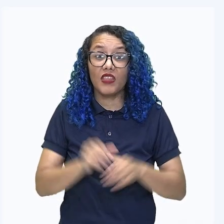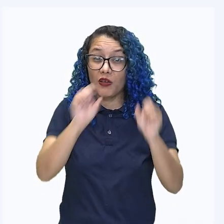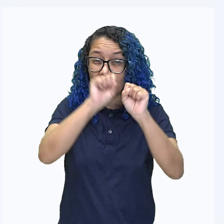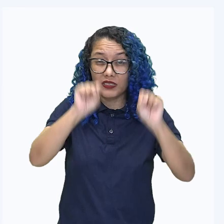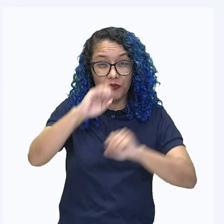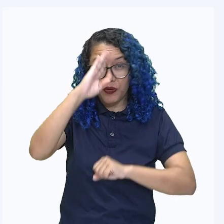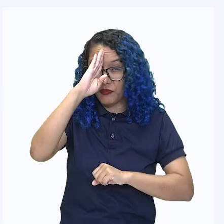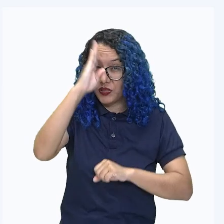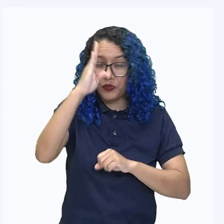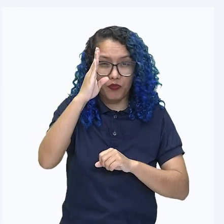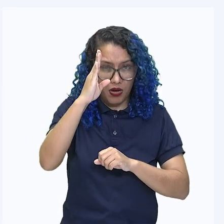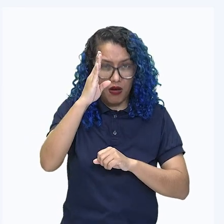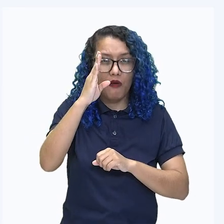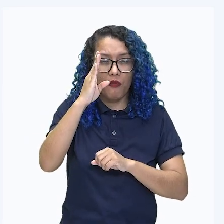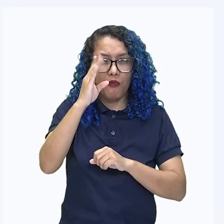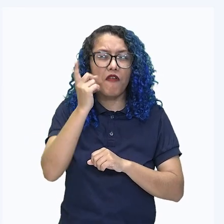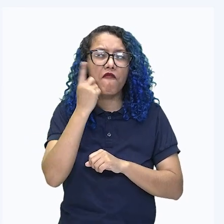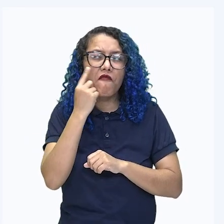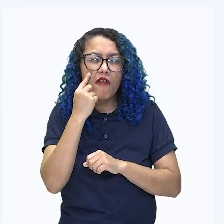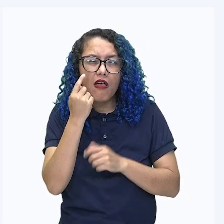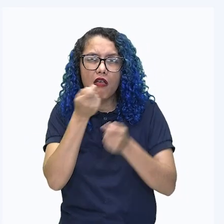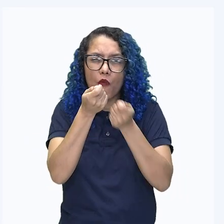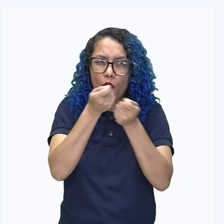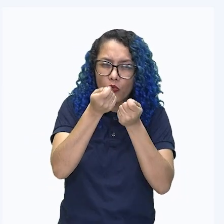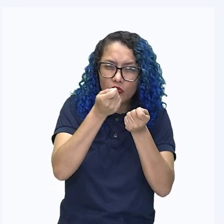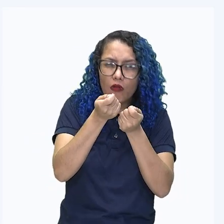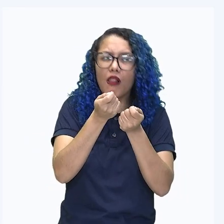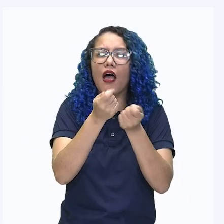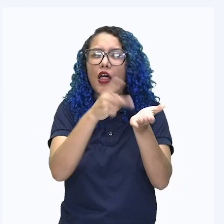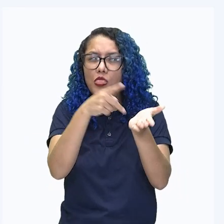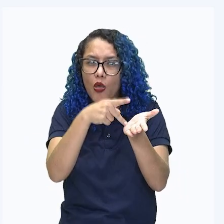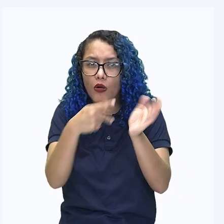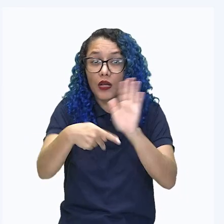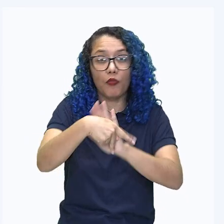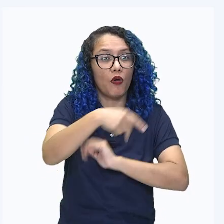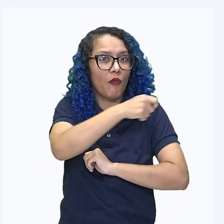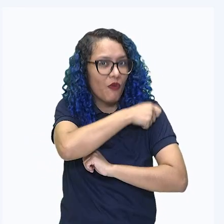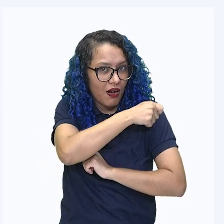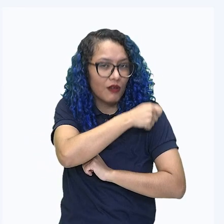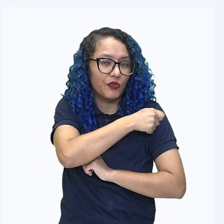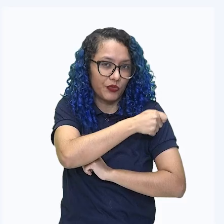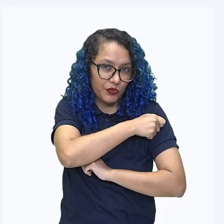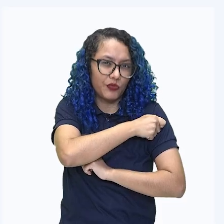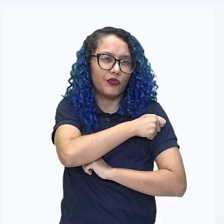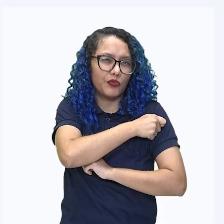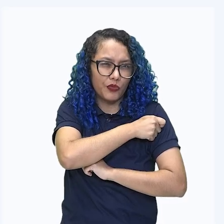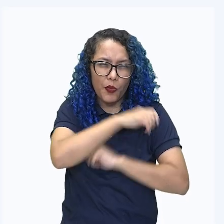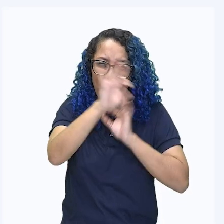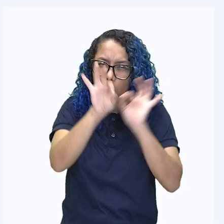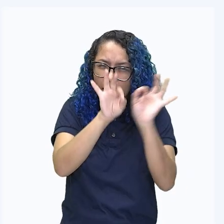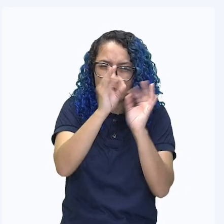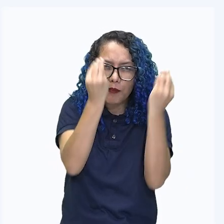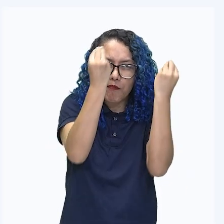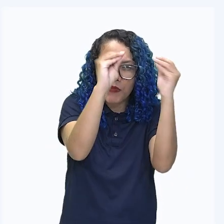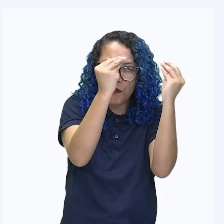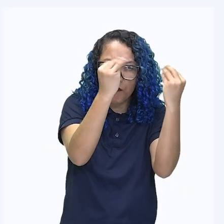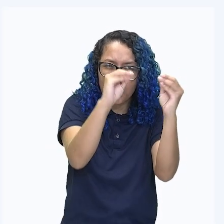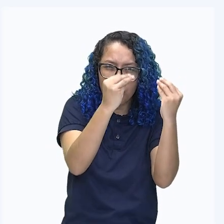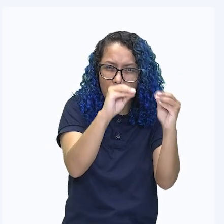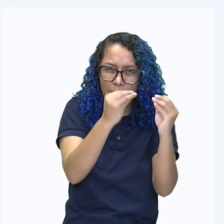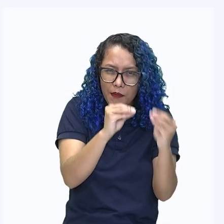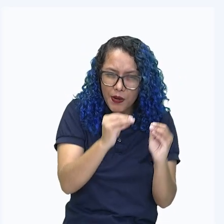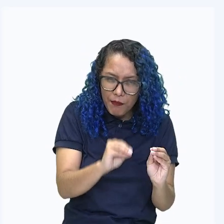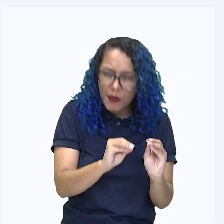sistema principal de controle para receber as notas dos alunos, para poder serem